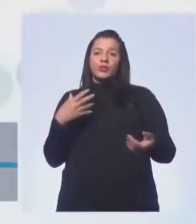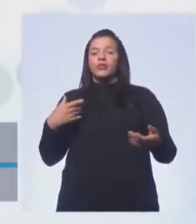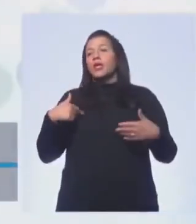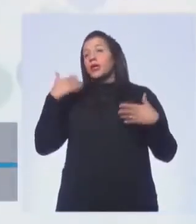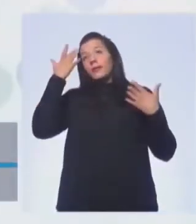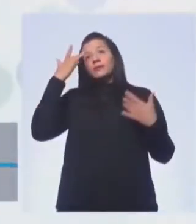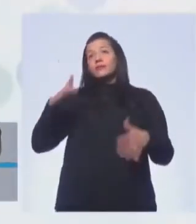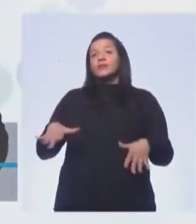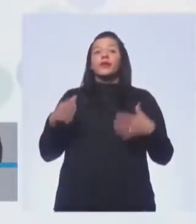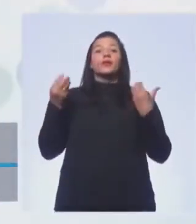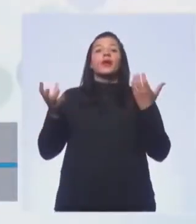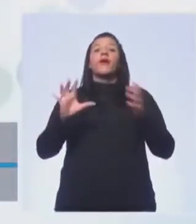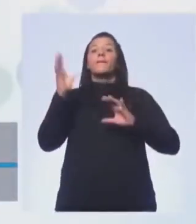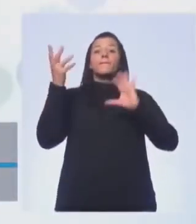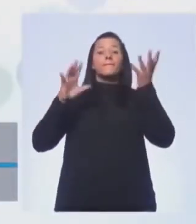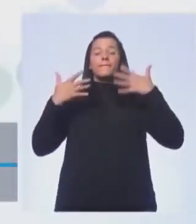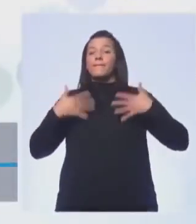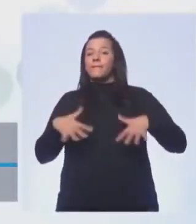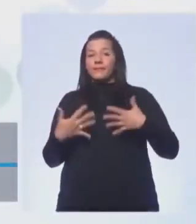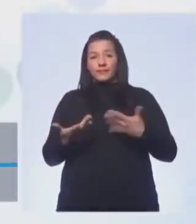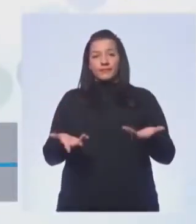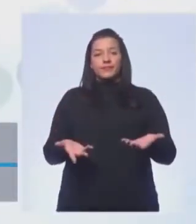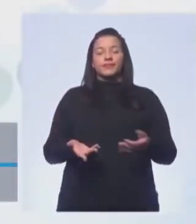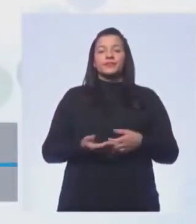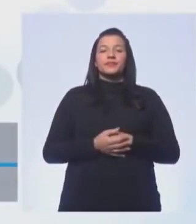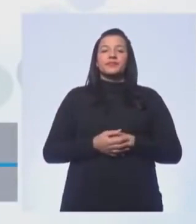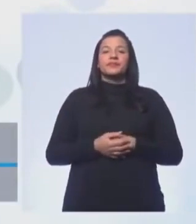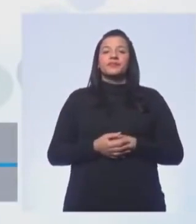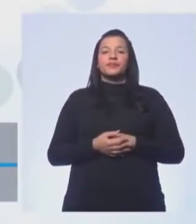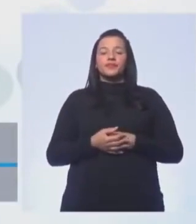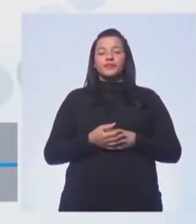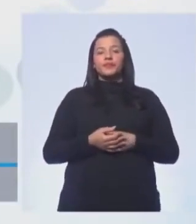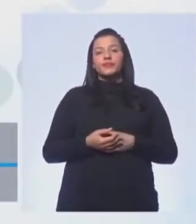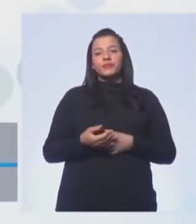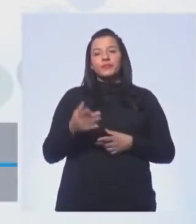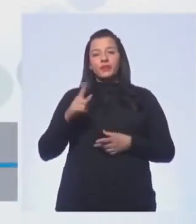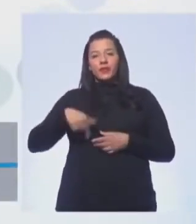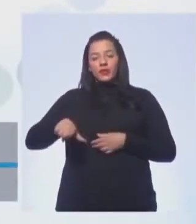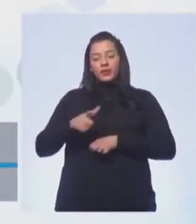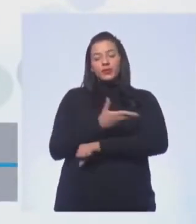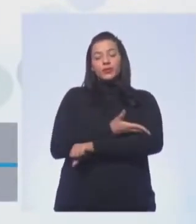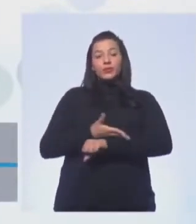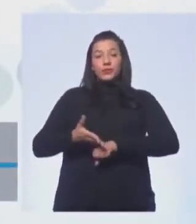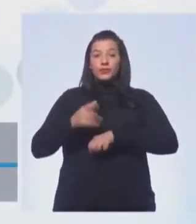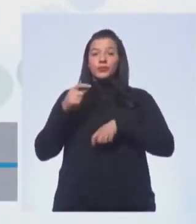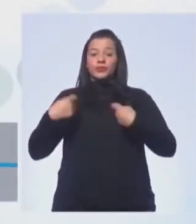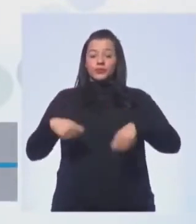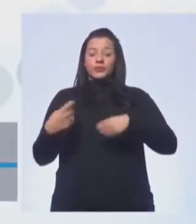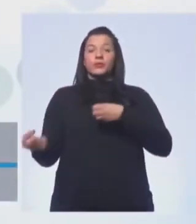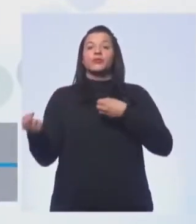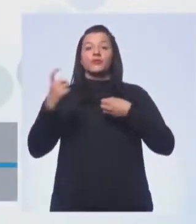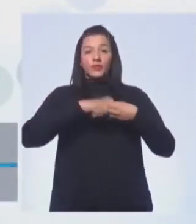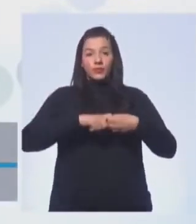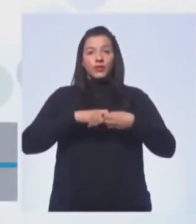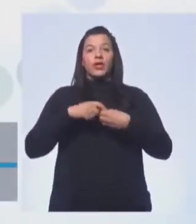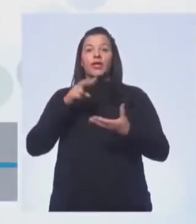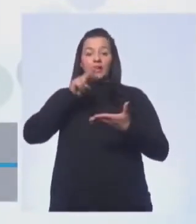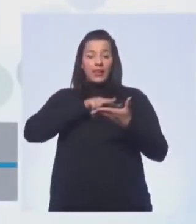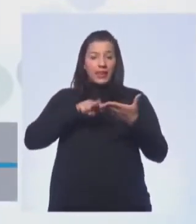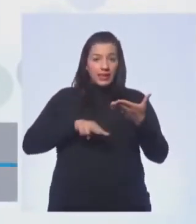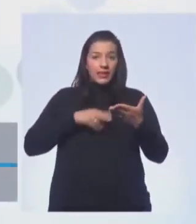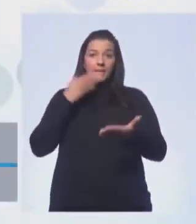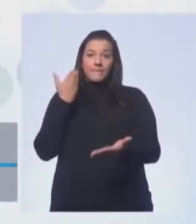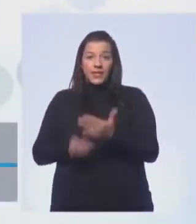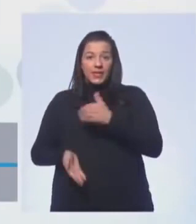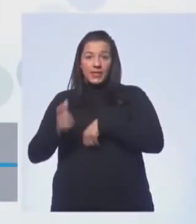que está acontecendo. E dá aquele meio que desespero. Então, é esse hábito que a gente tem que voltar a ter. É que a leitura não é perder tempo na vida. A leitura